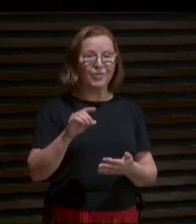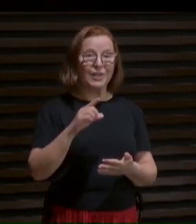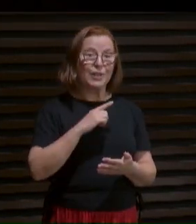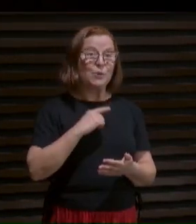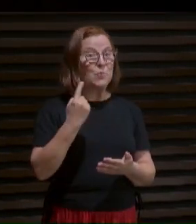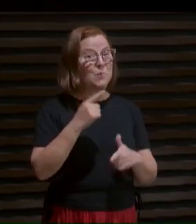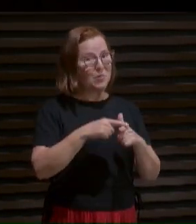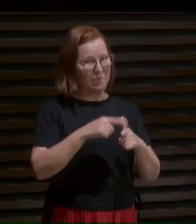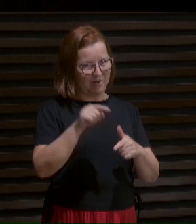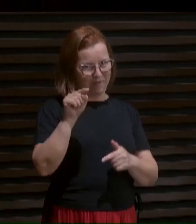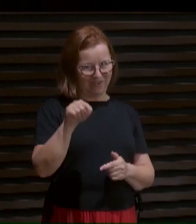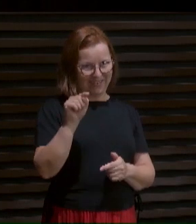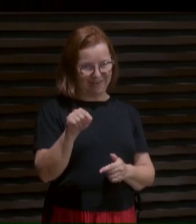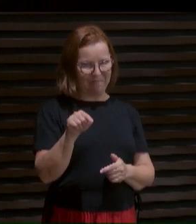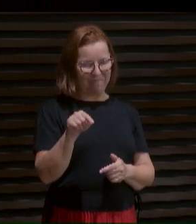você.